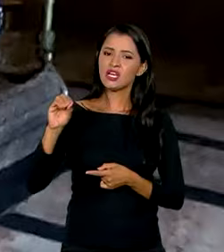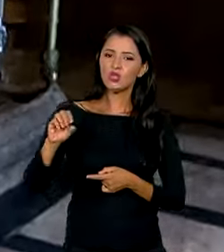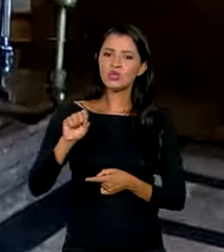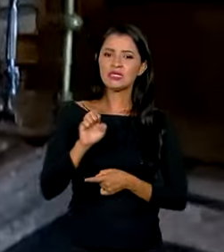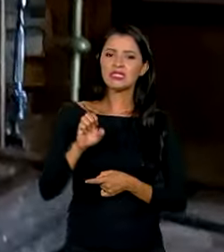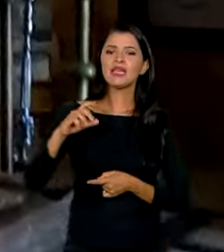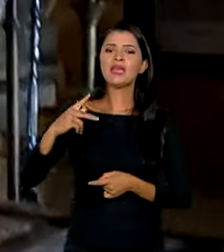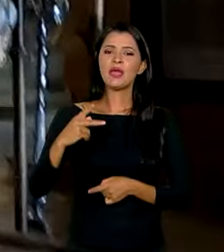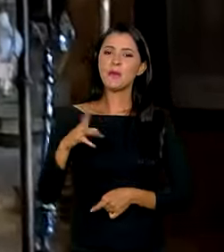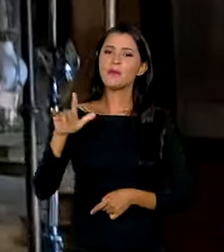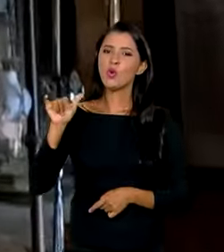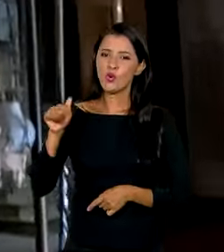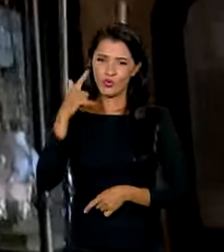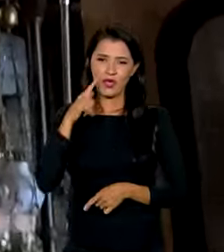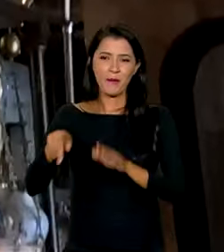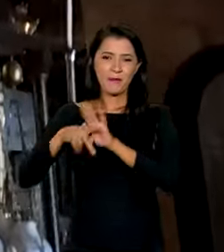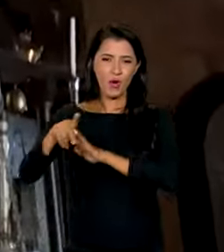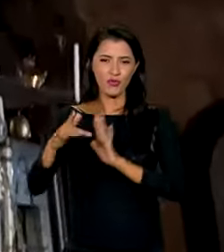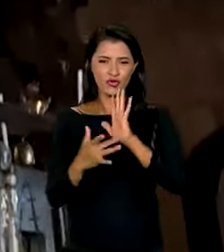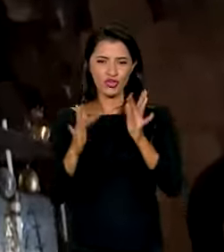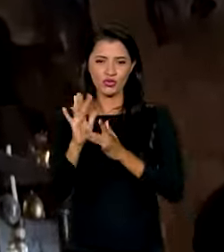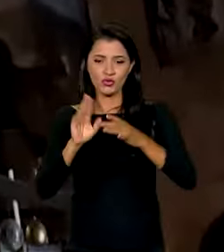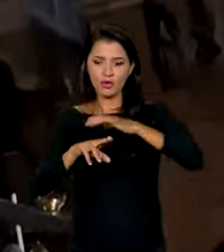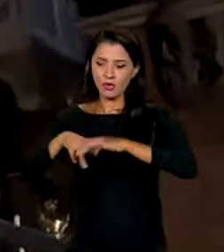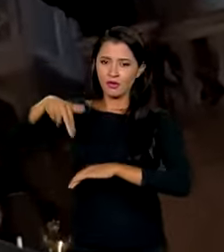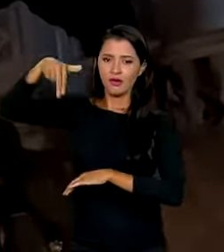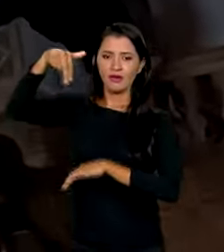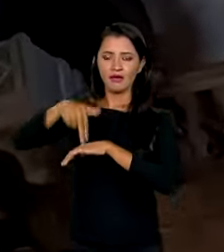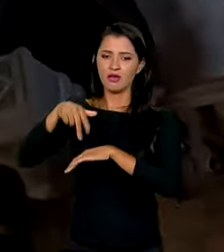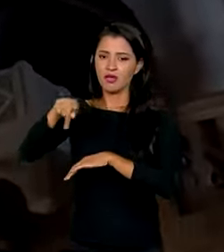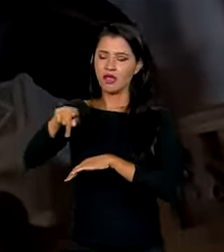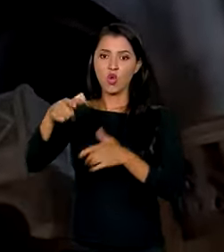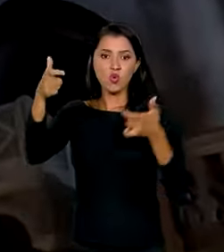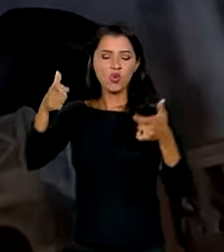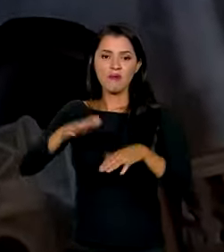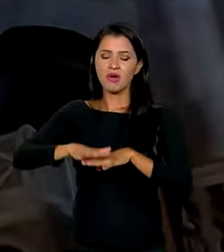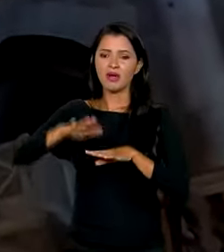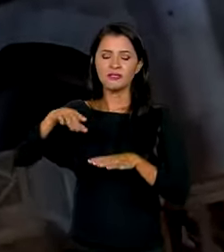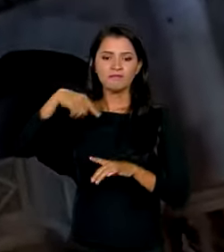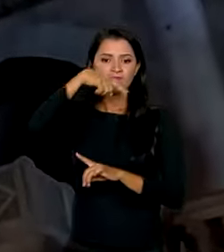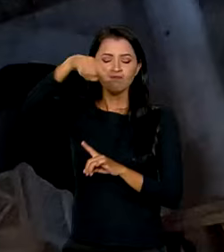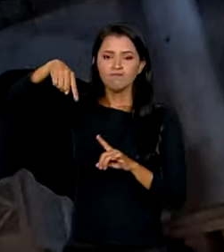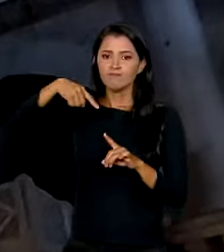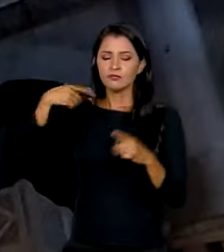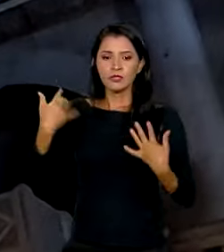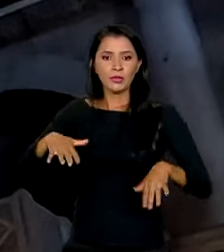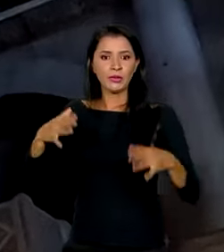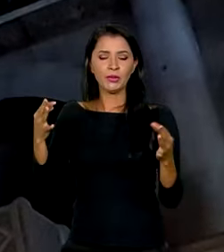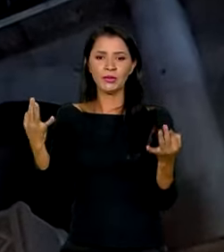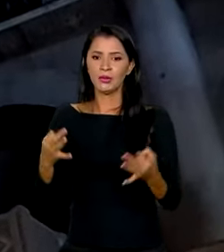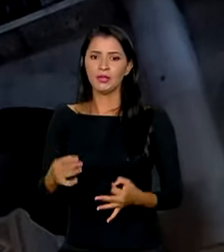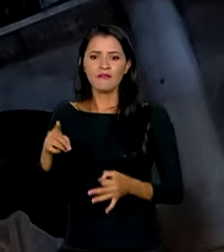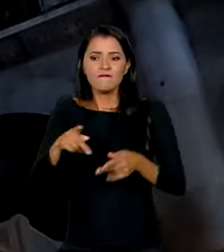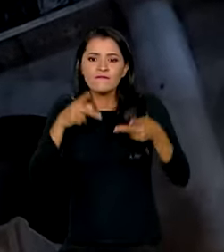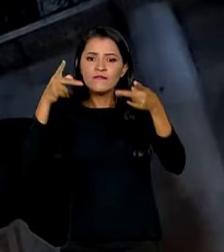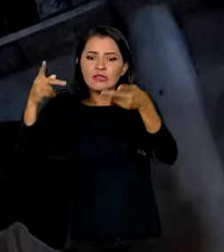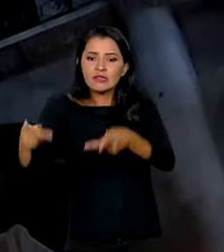conhecida também como a da Ressurreição de Jesus. É o lugar mais sagrado para cristãos, mais visitado, e